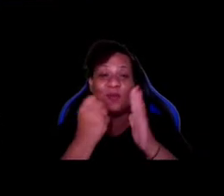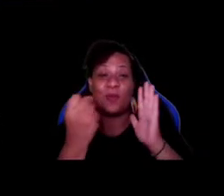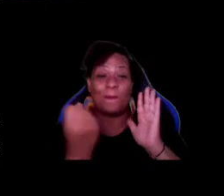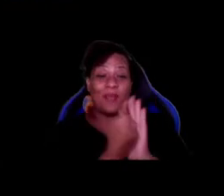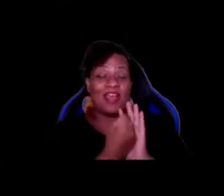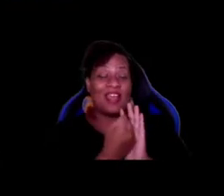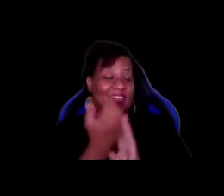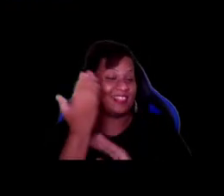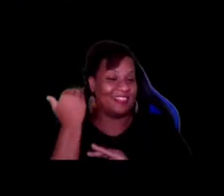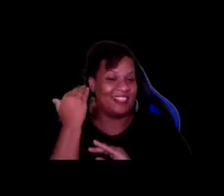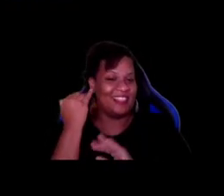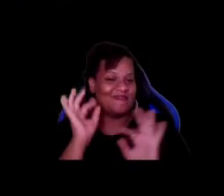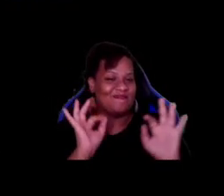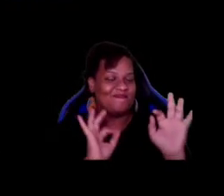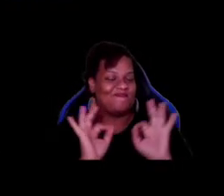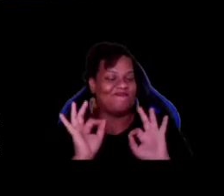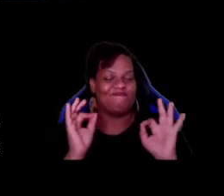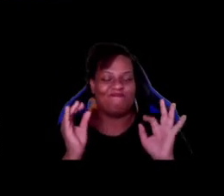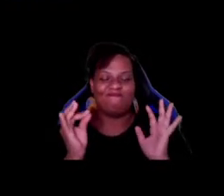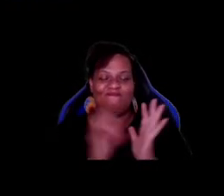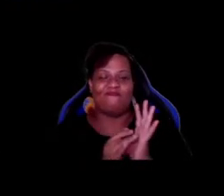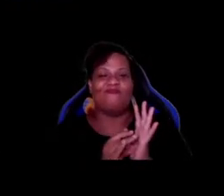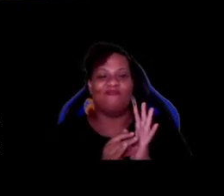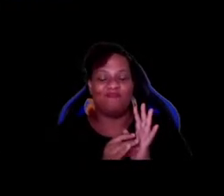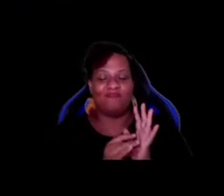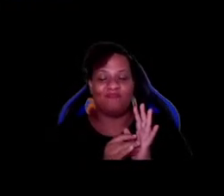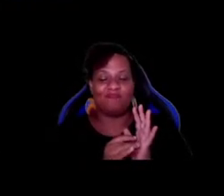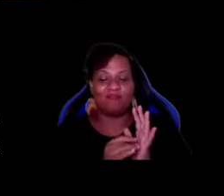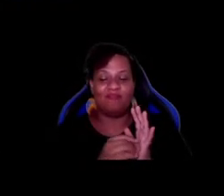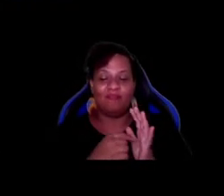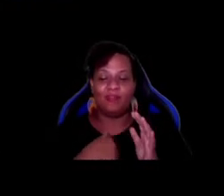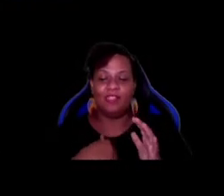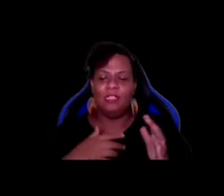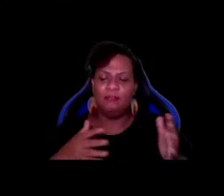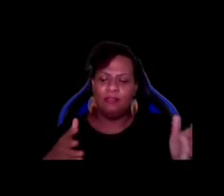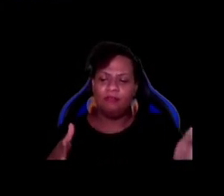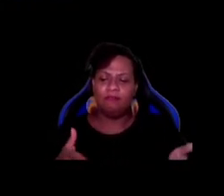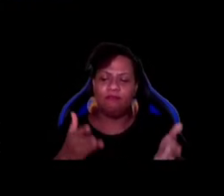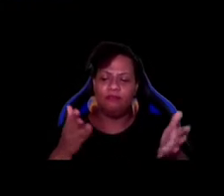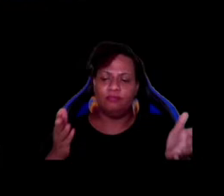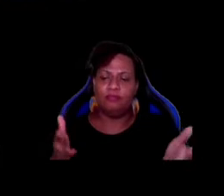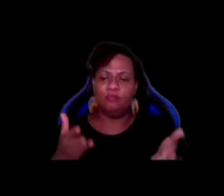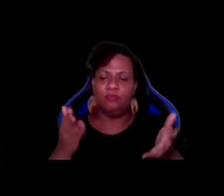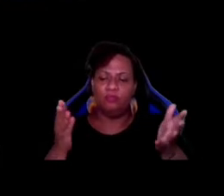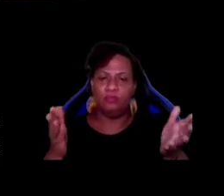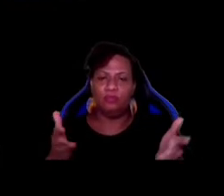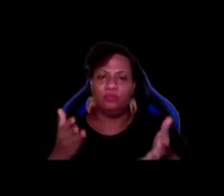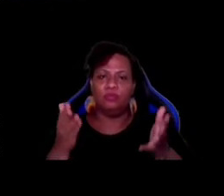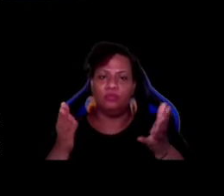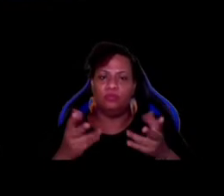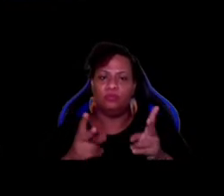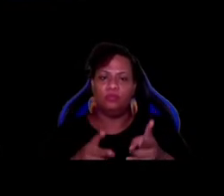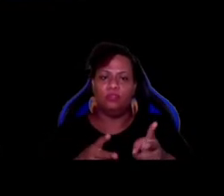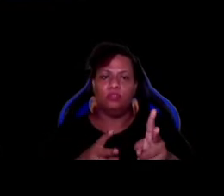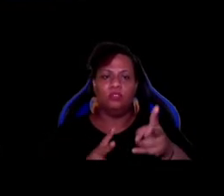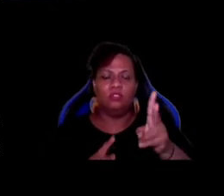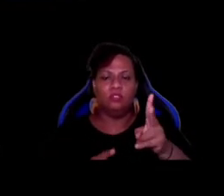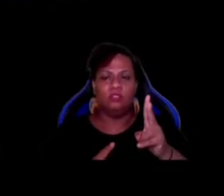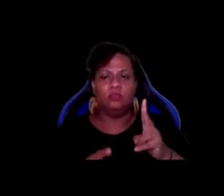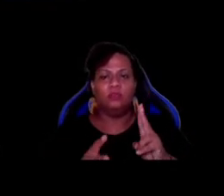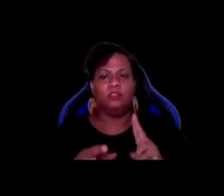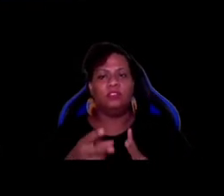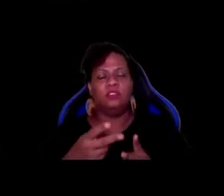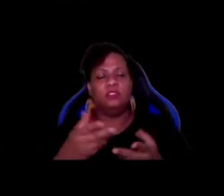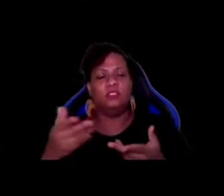né? Então, assim, eu incentivo e trago, né, comigo